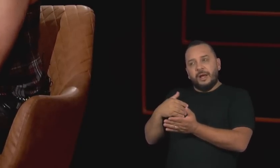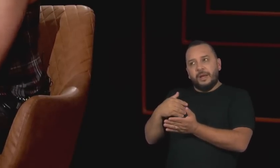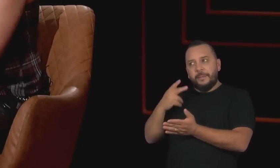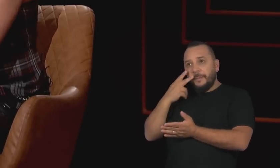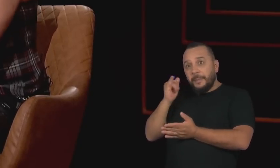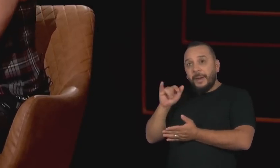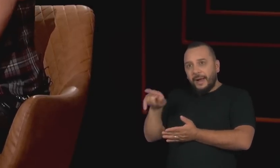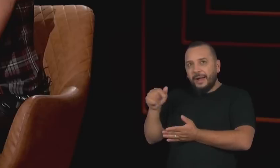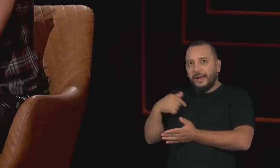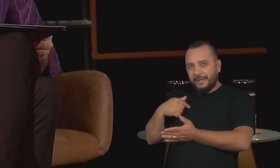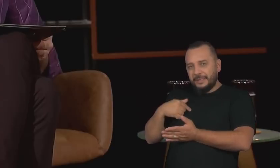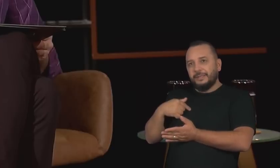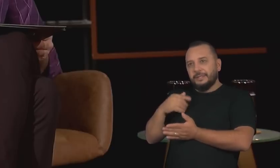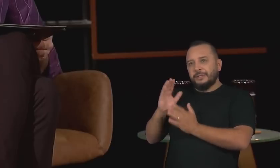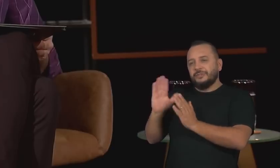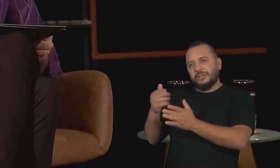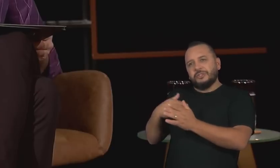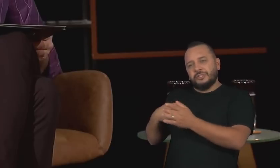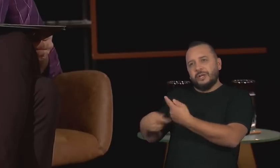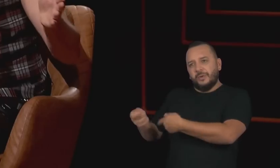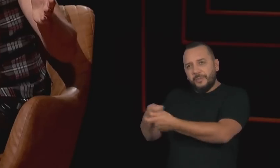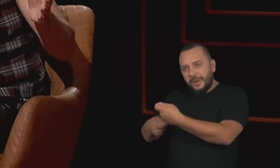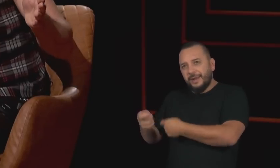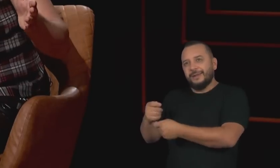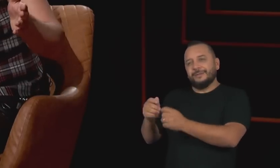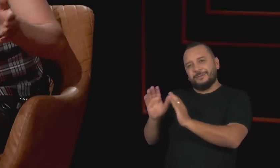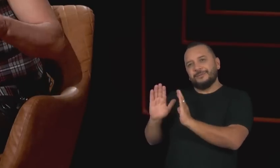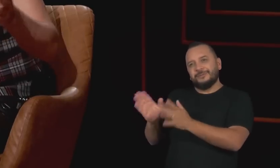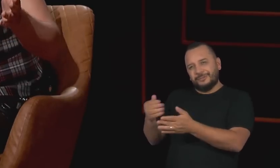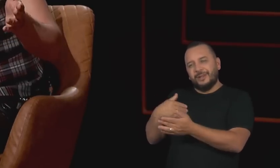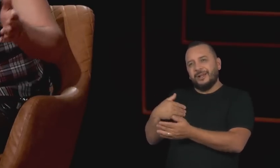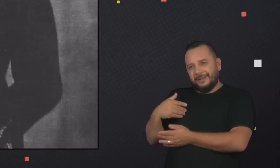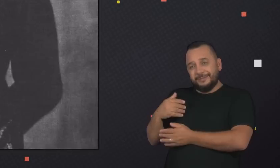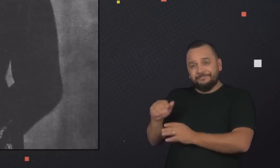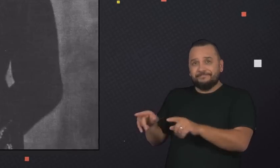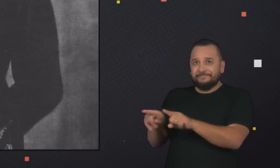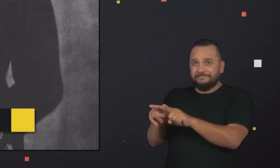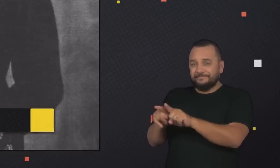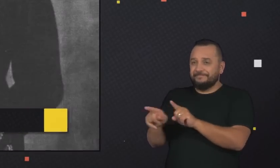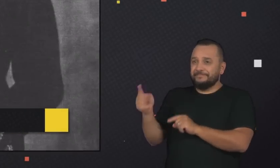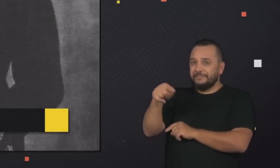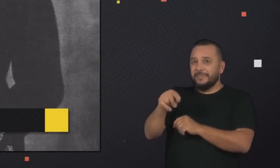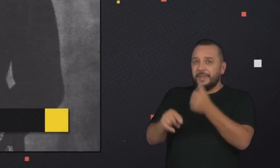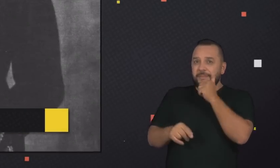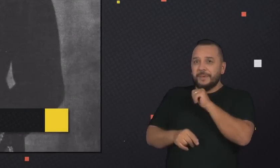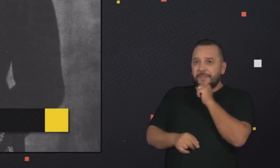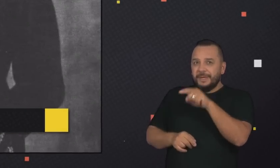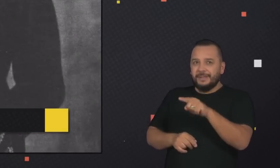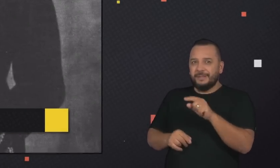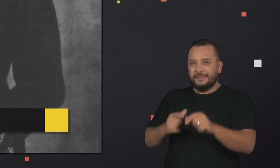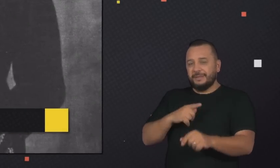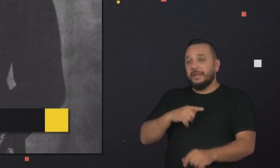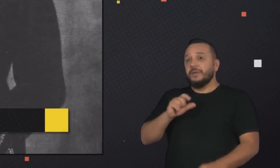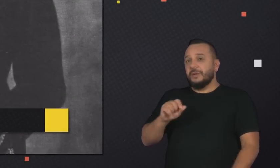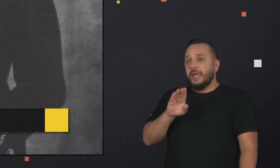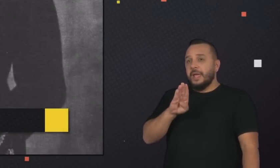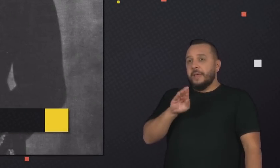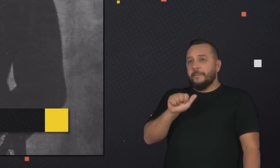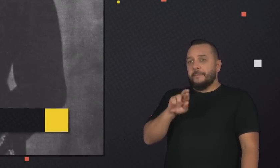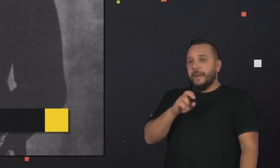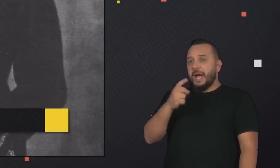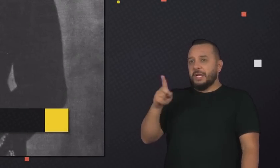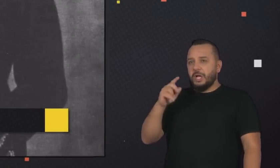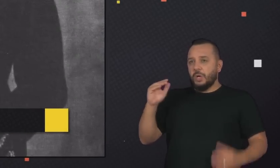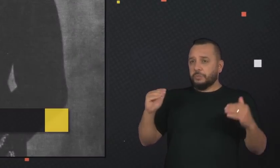Matarazzo Suplicy, Cochrane. E do lado da minha mãe, tem o Barão Smith de Vasconcelos, que tem